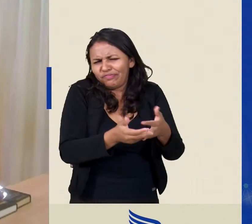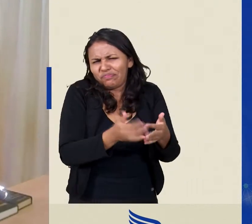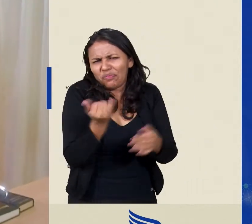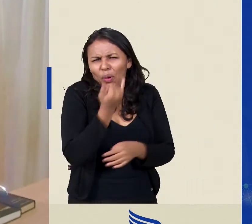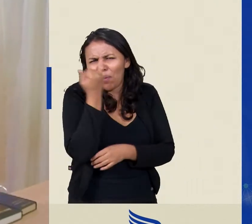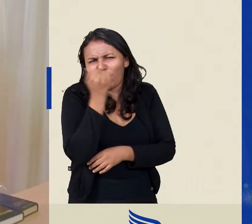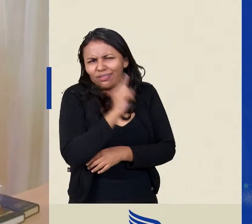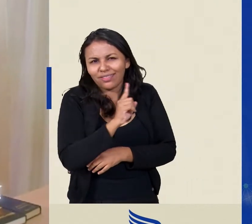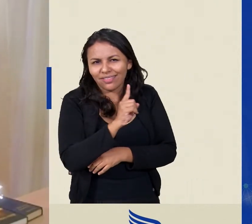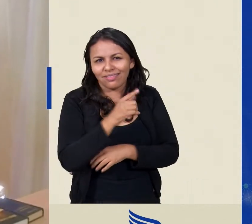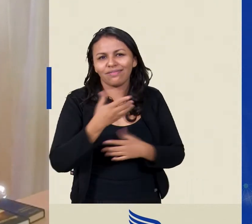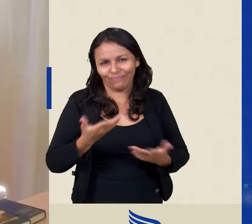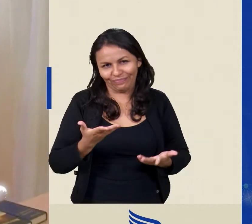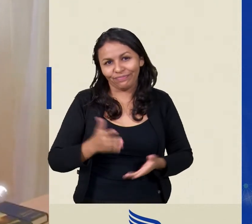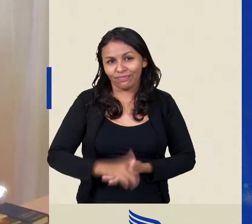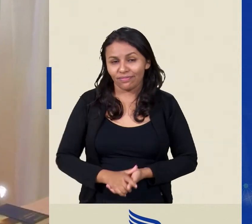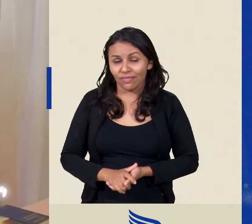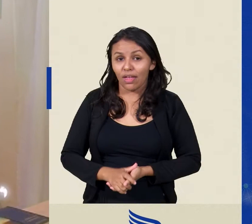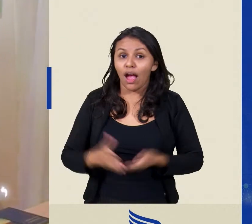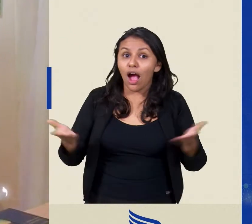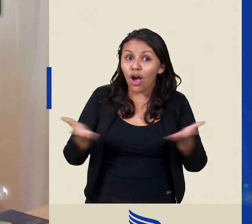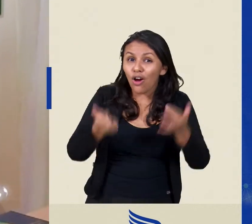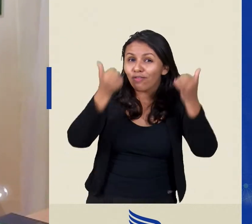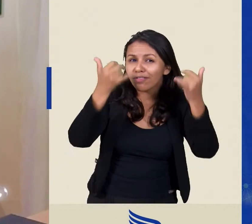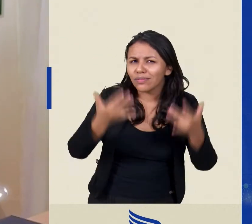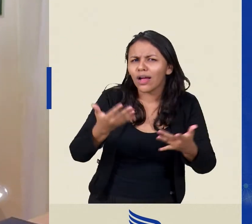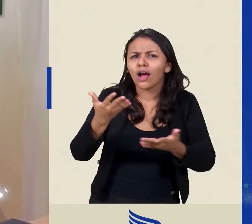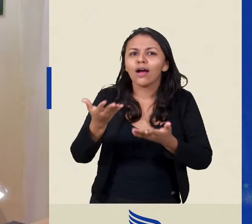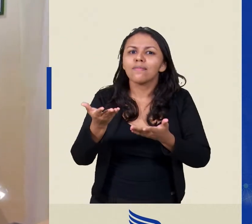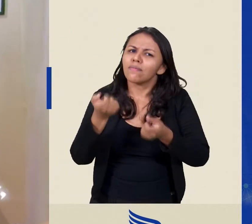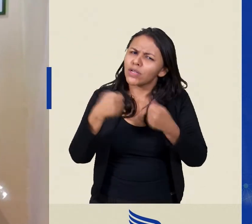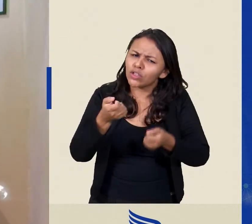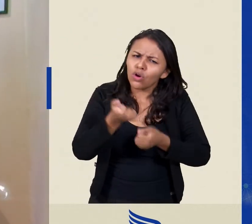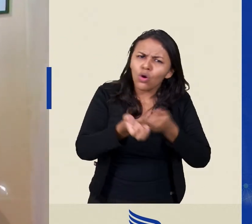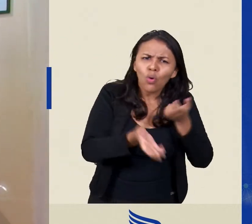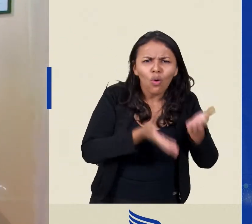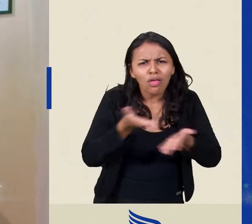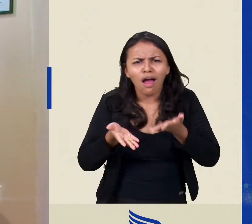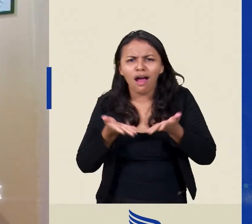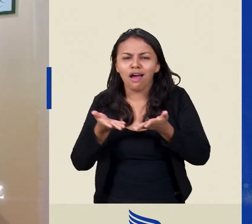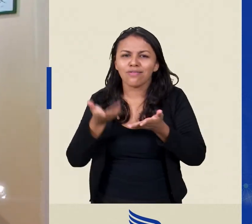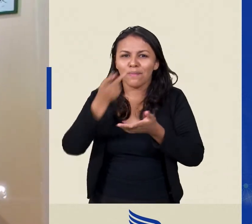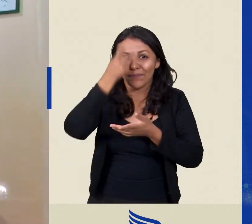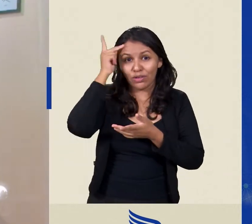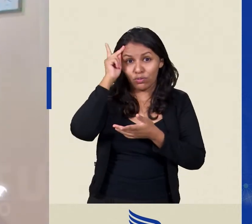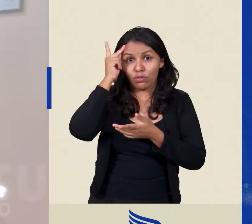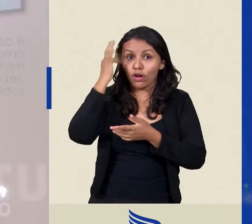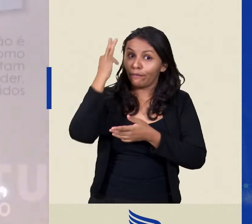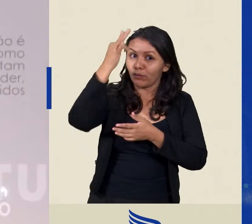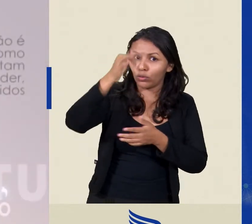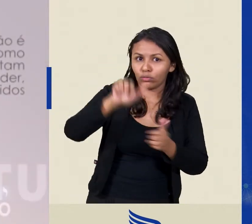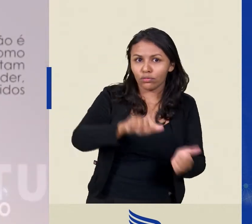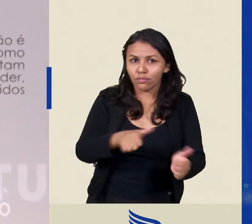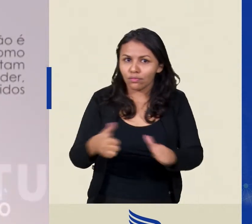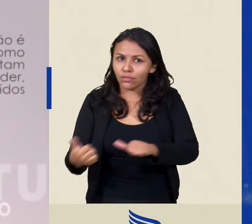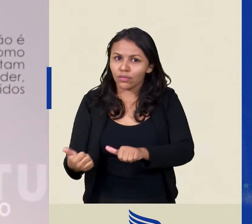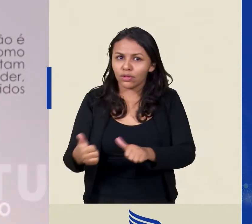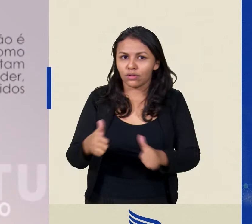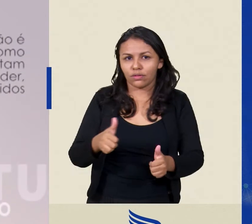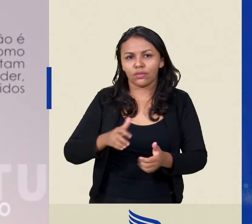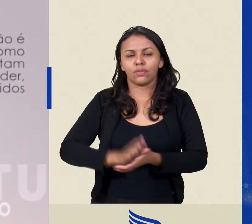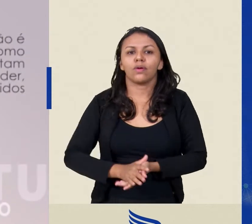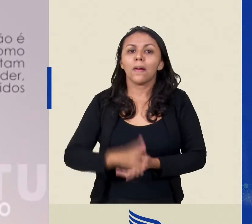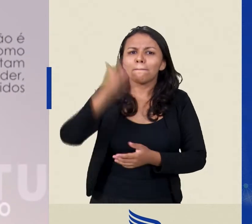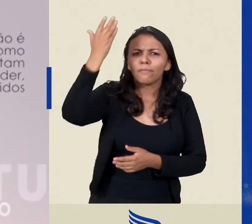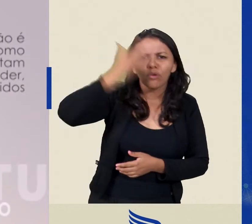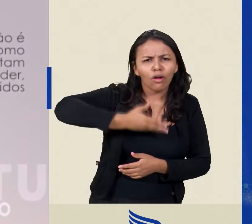Falaremos agora do cuidado que deve haver no preparo dos candidatos ao batismo. A prova do